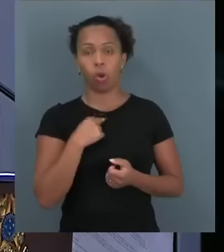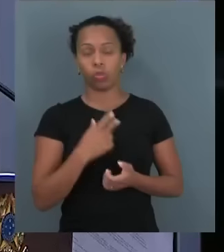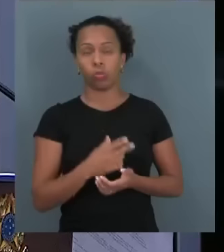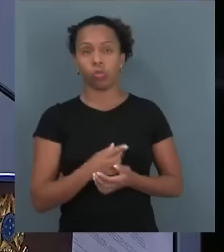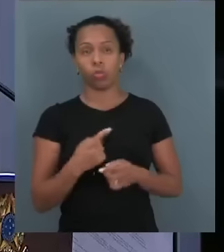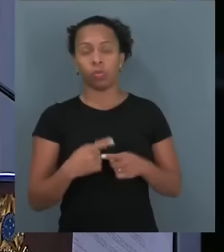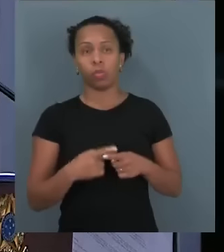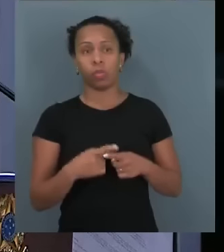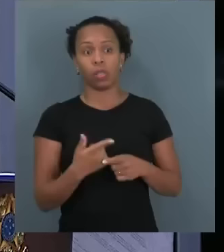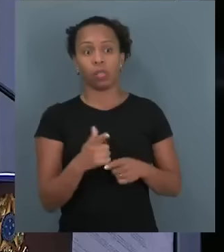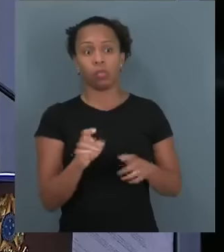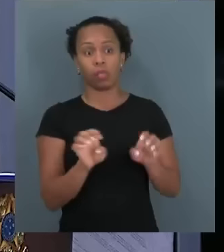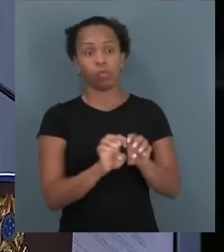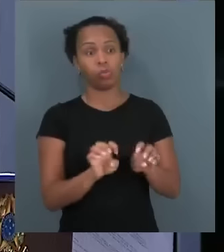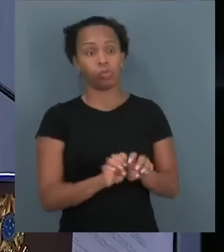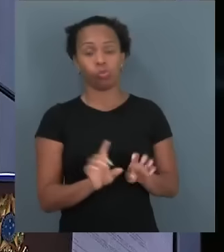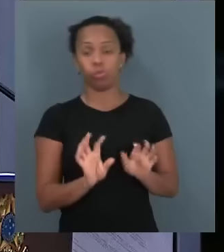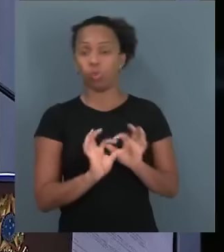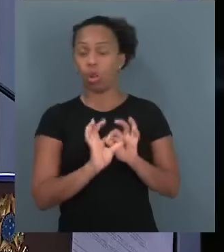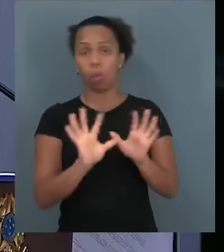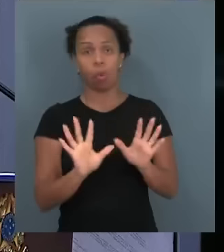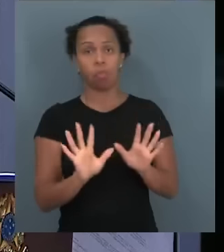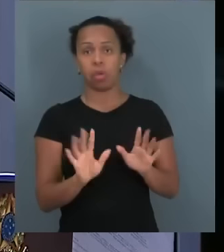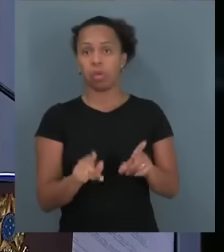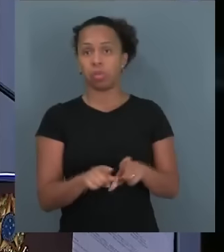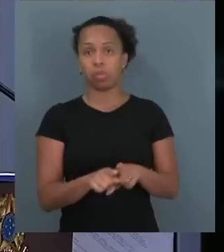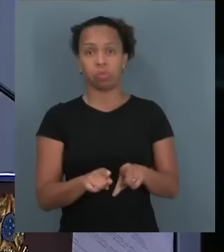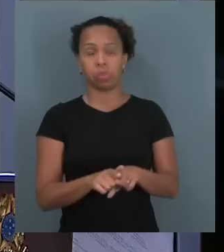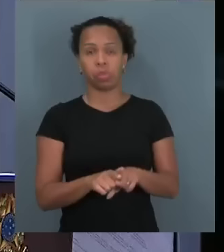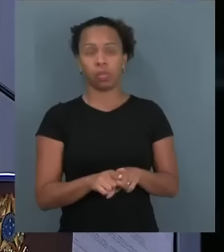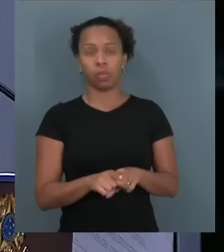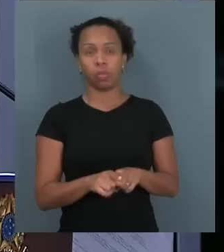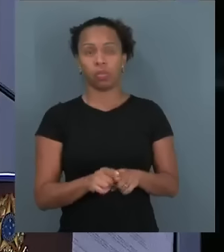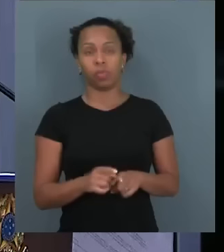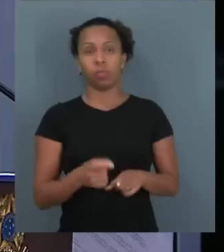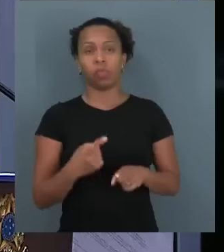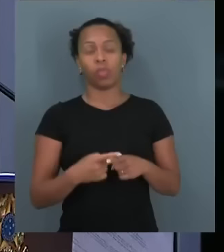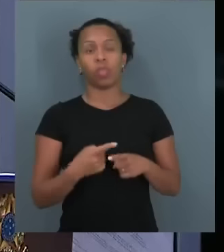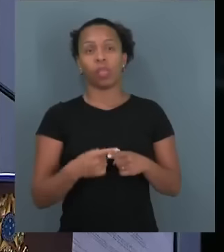não tem estrutura, não é permitido. Também, pela essa decisão